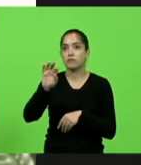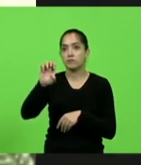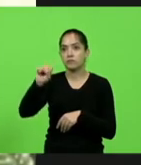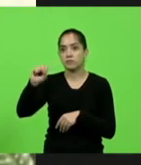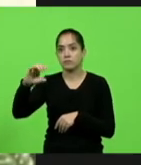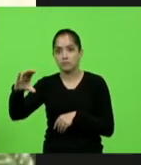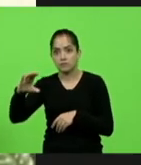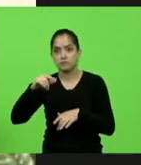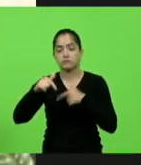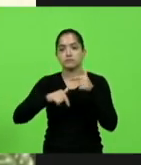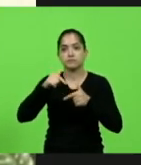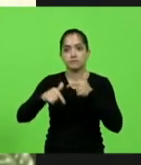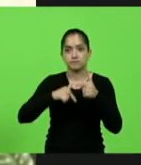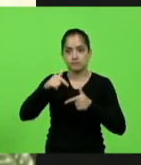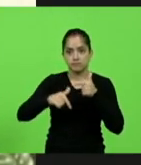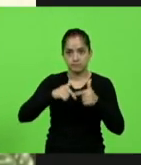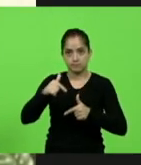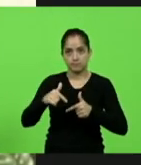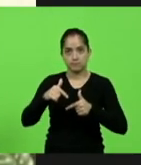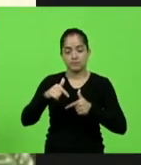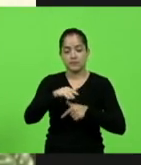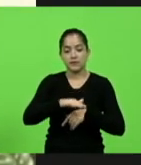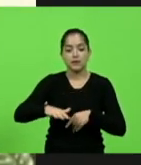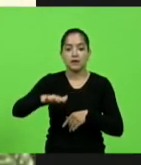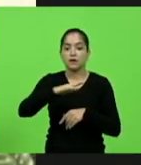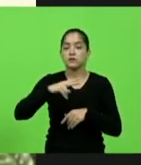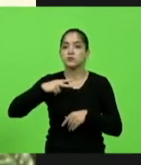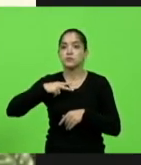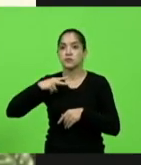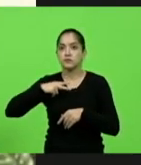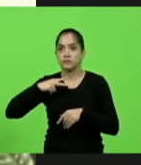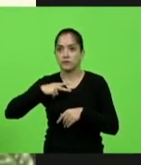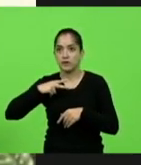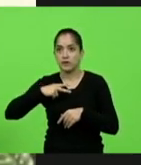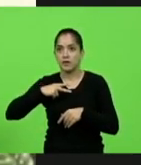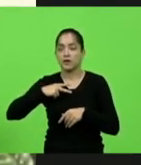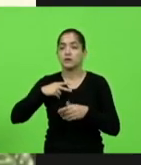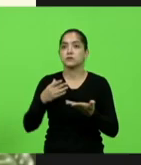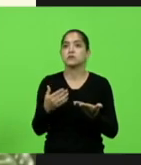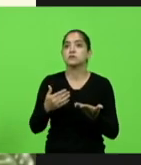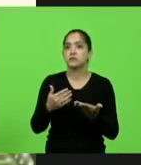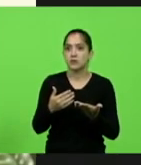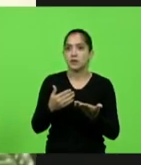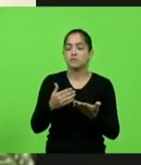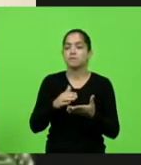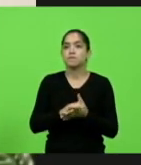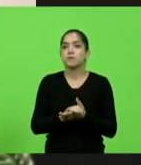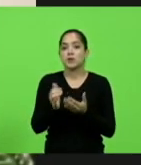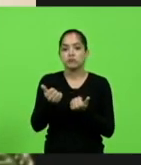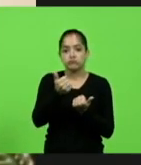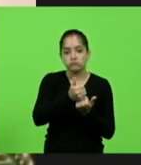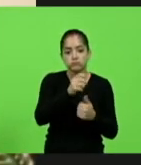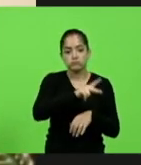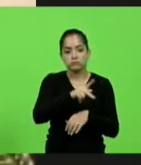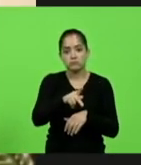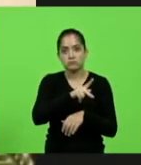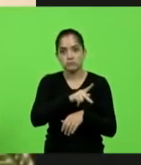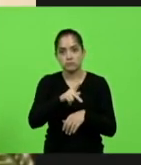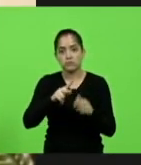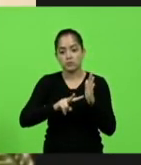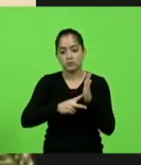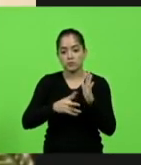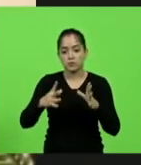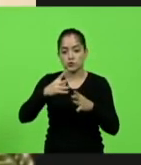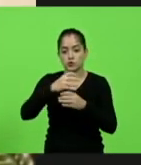da Educação na Rede Privada, isso tanto auxiliares quanto professores, e que é composta por 12 sindicatos. Né? Estou falando